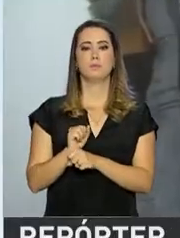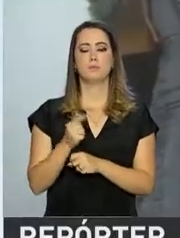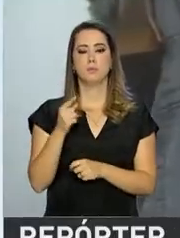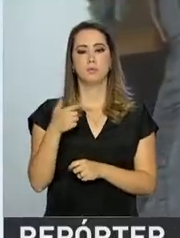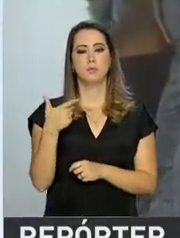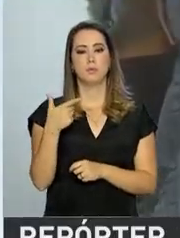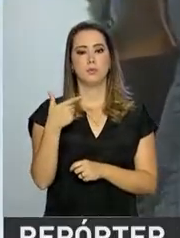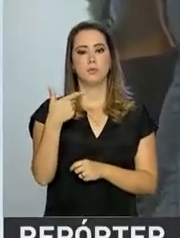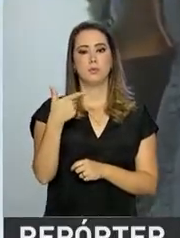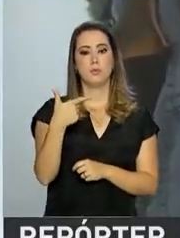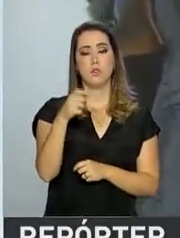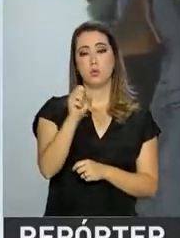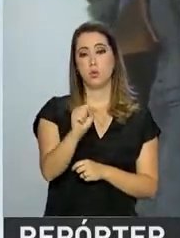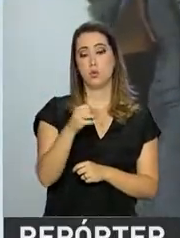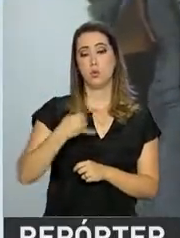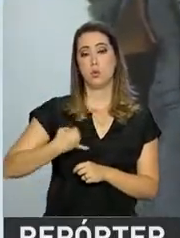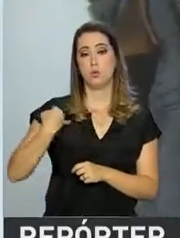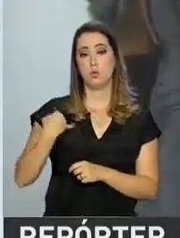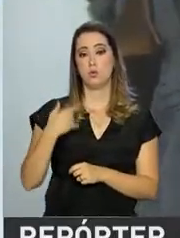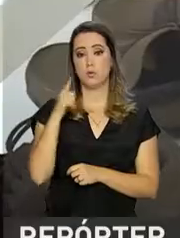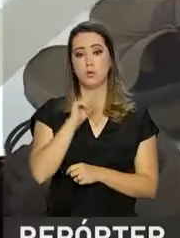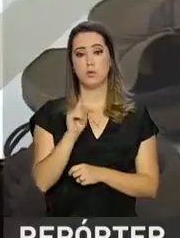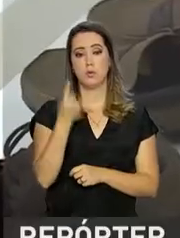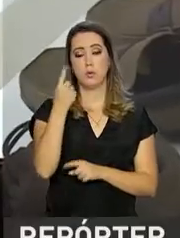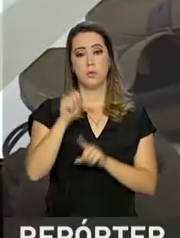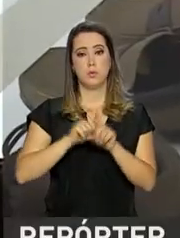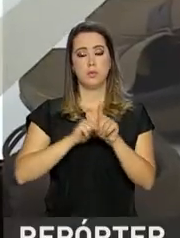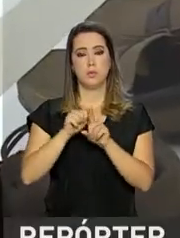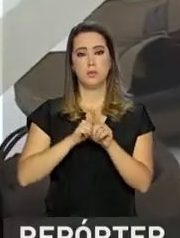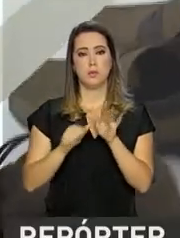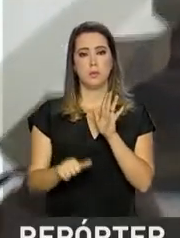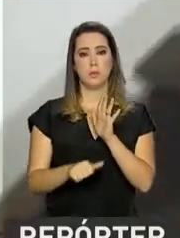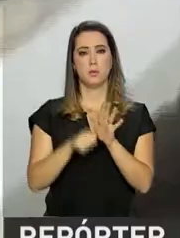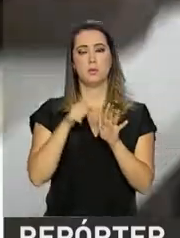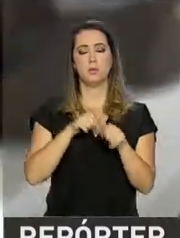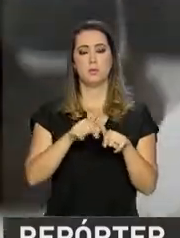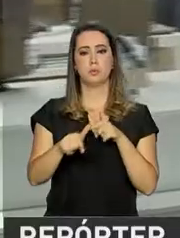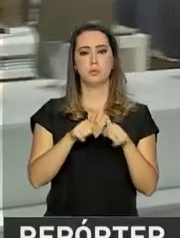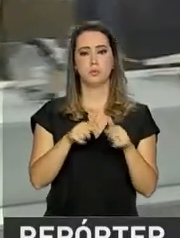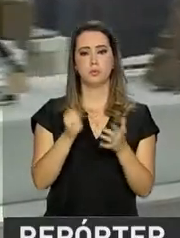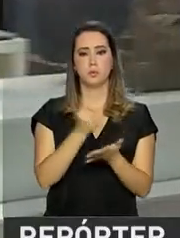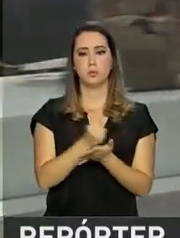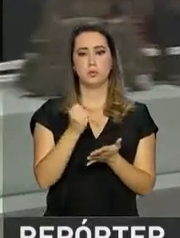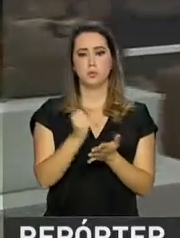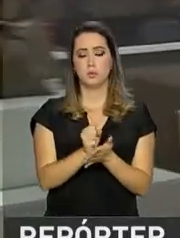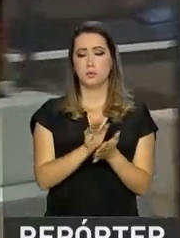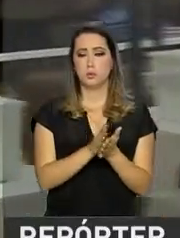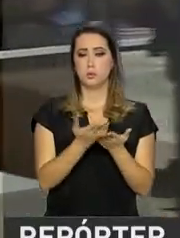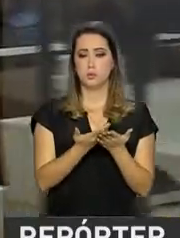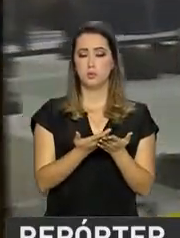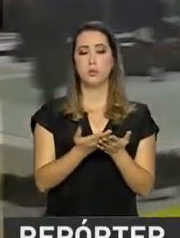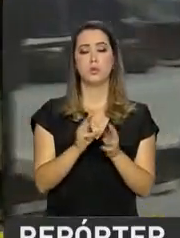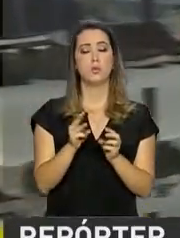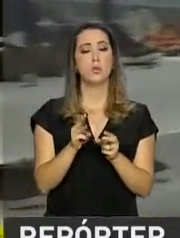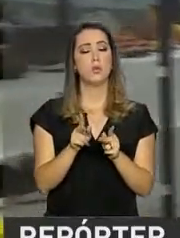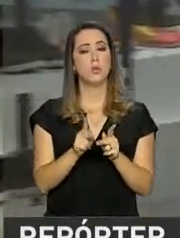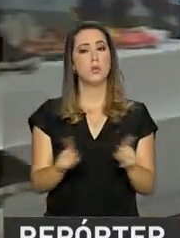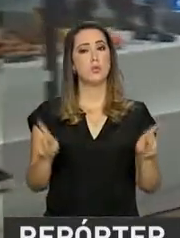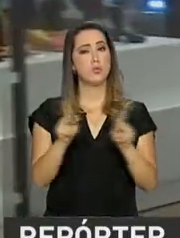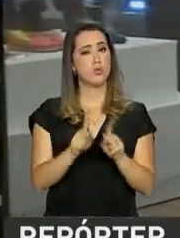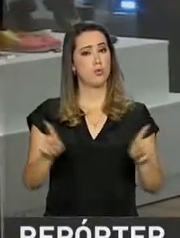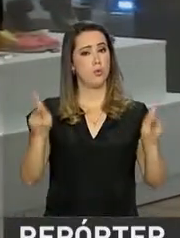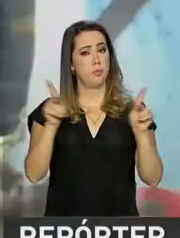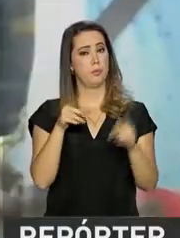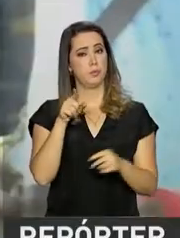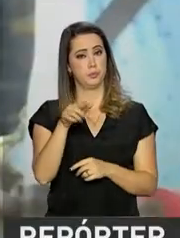aos 28 anos ela conseguiu há um mês o primeiro emprego com carteira assinada nessa loja em um shopping de foz do iguaçu